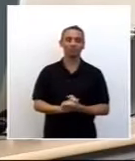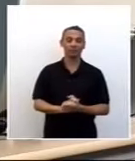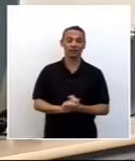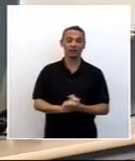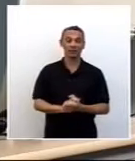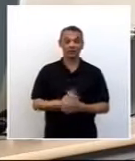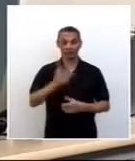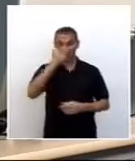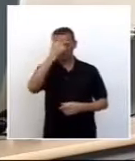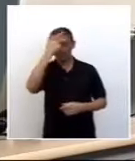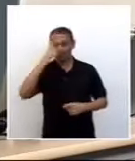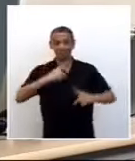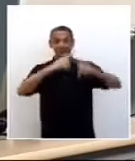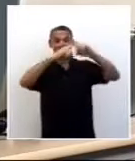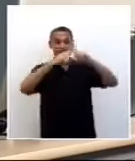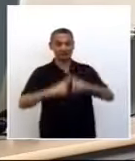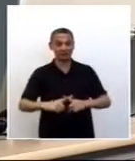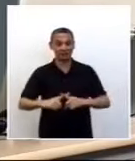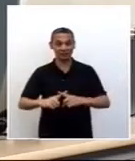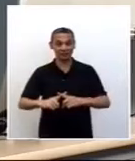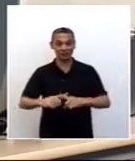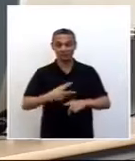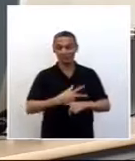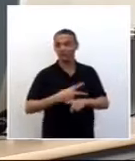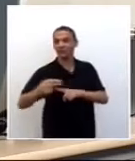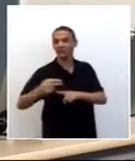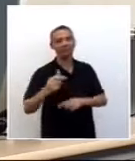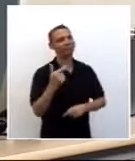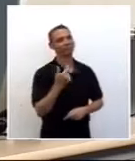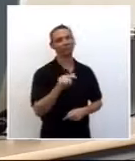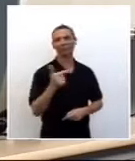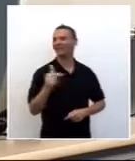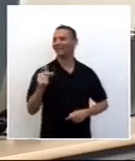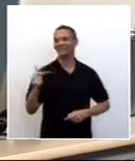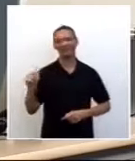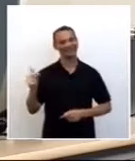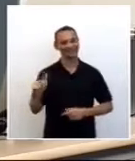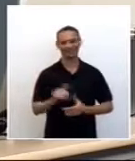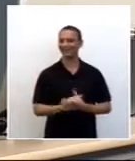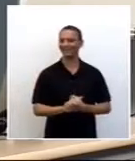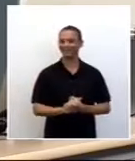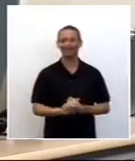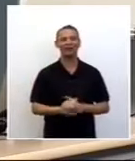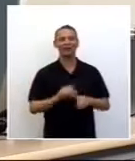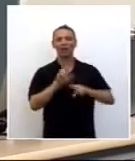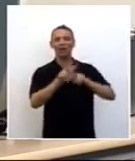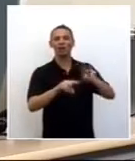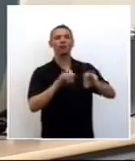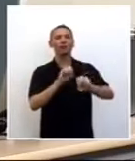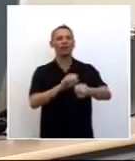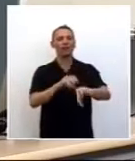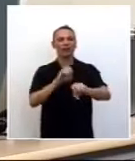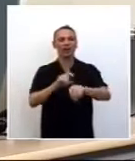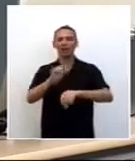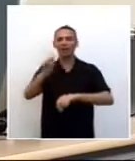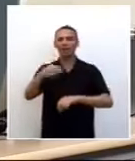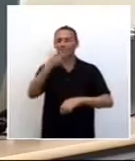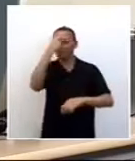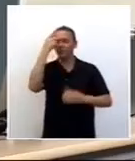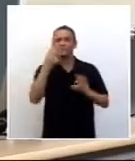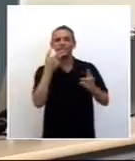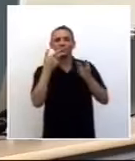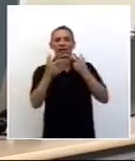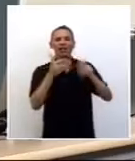vencedores lá no desafio viu guardei isso tá é eu olhei a aula de vocês olhei depois eu fiz